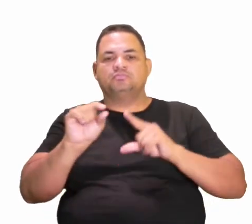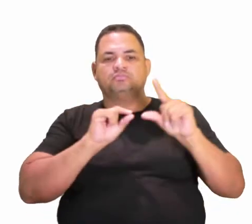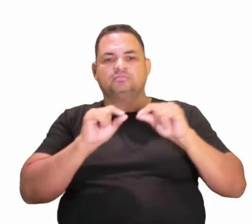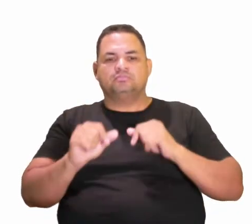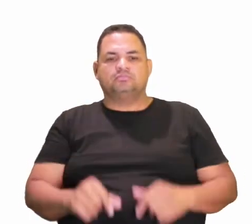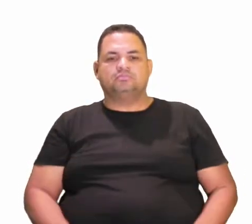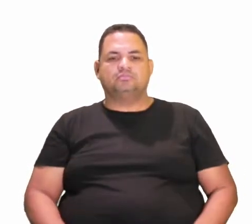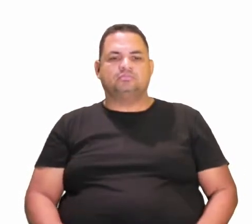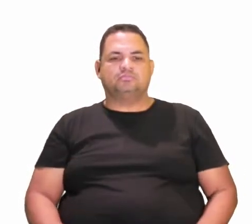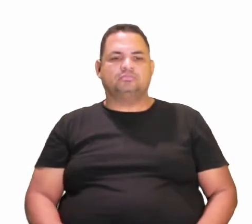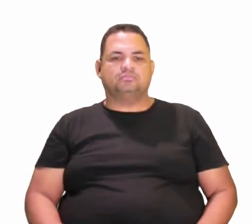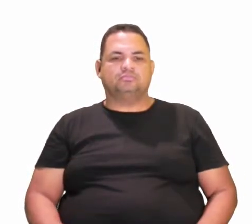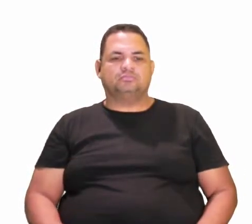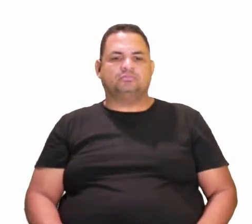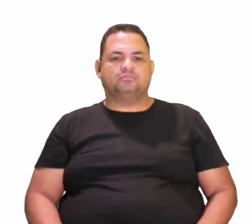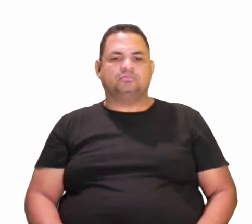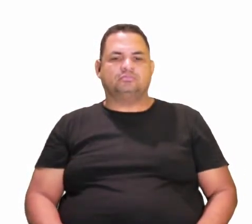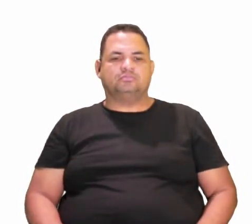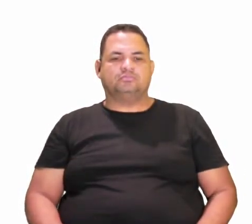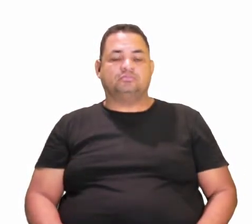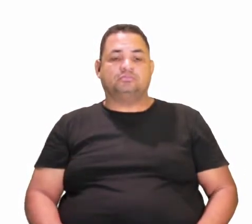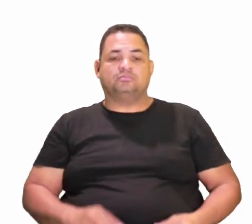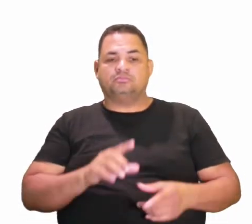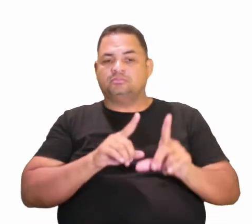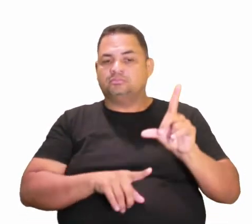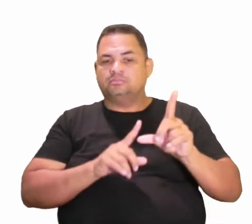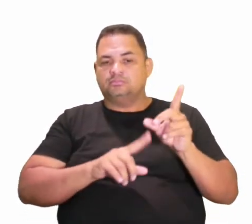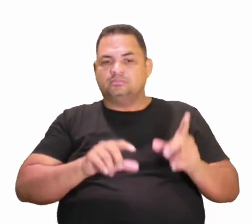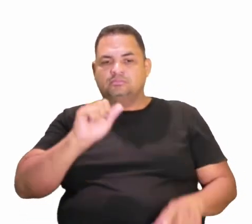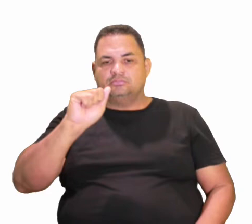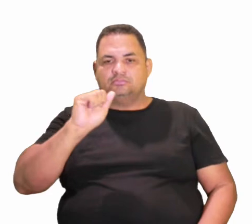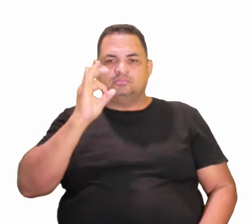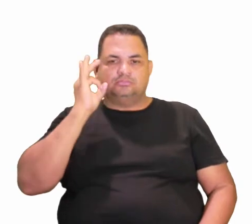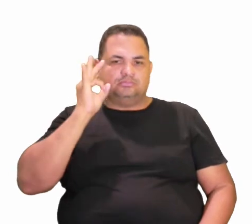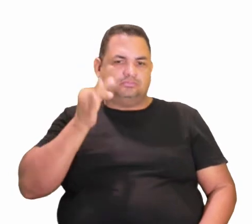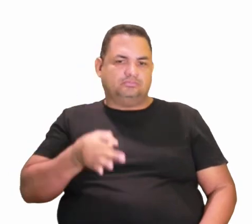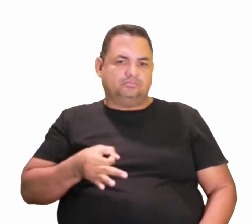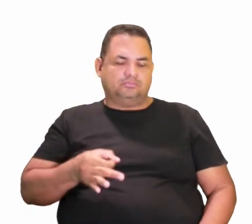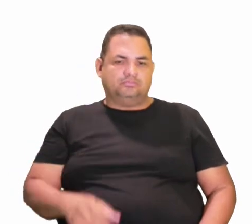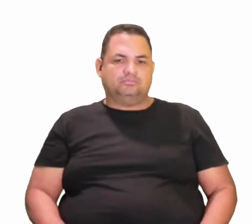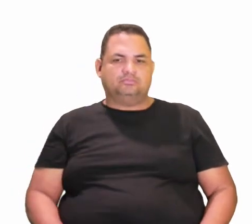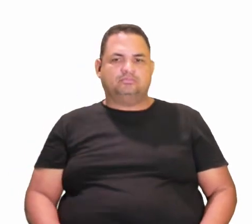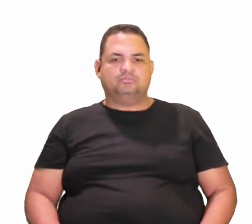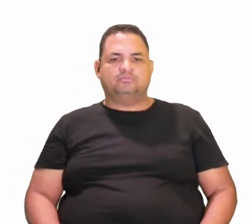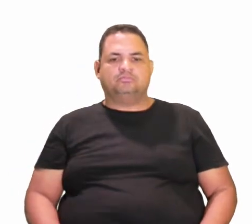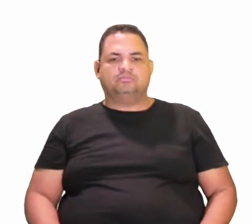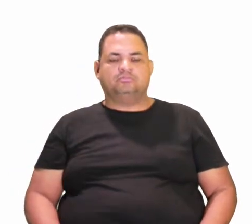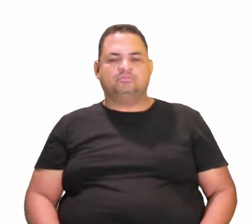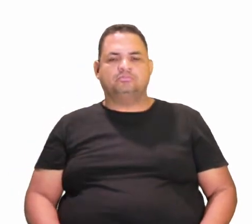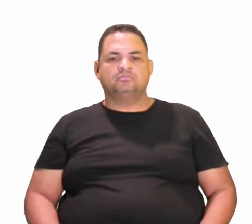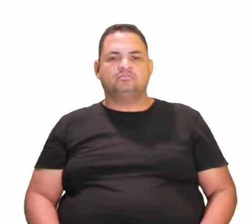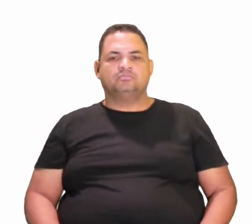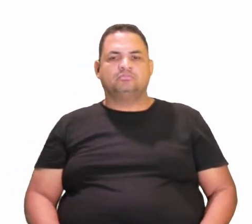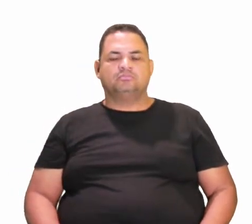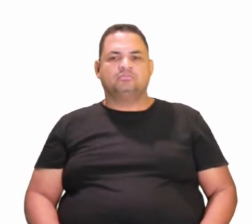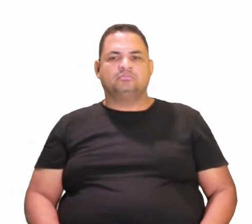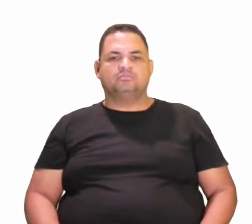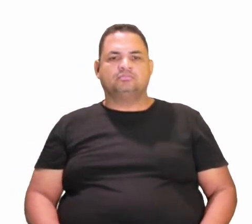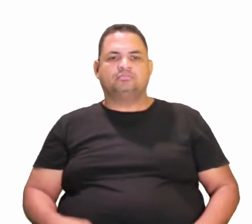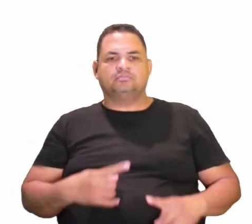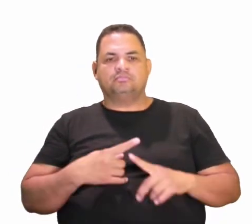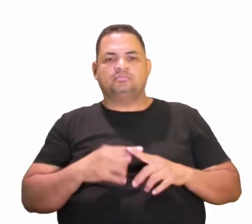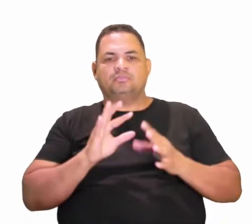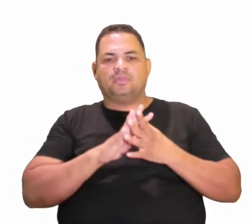por escolher a resposta da de letra A? Acertou! That is my dad, porque o menino